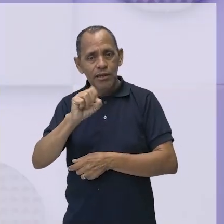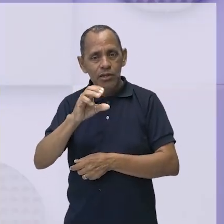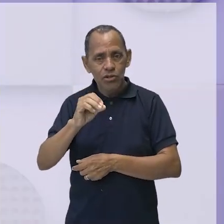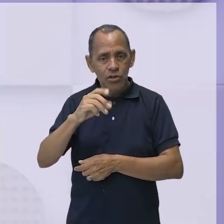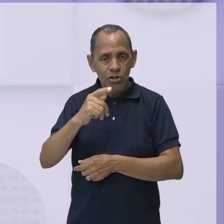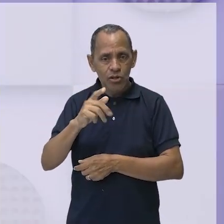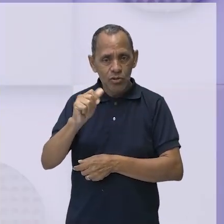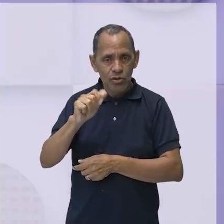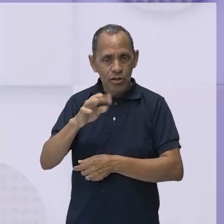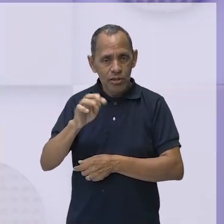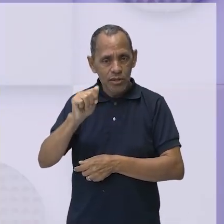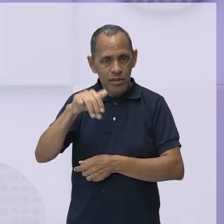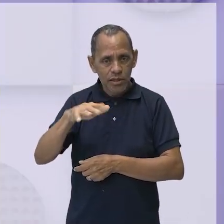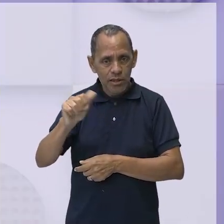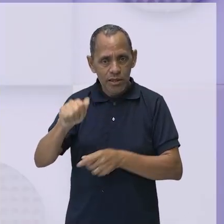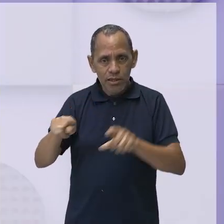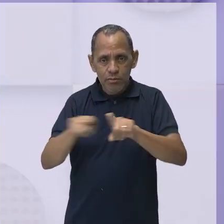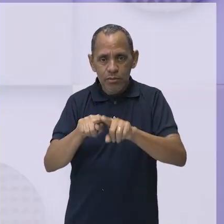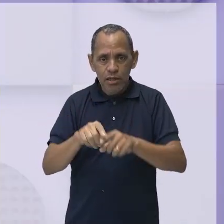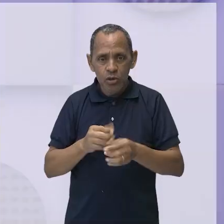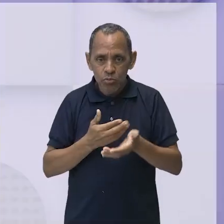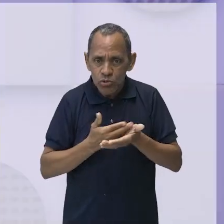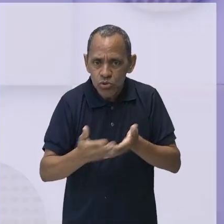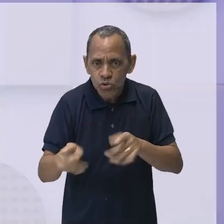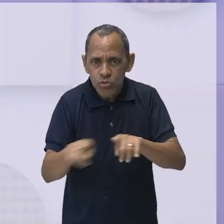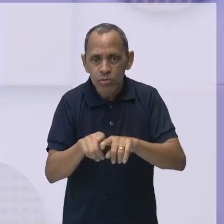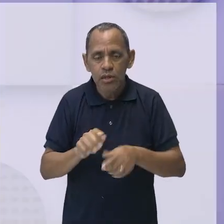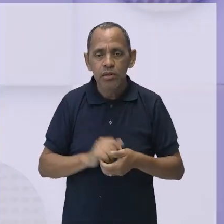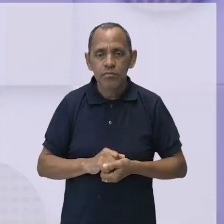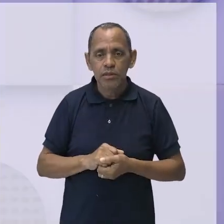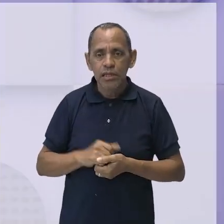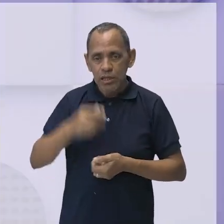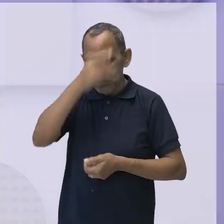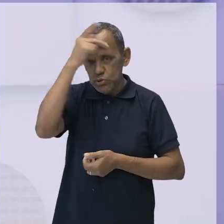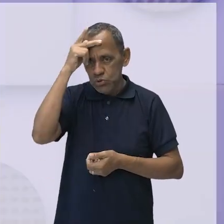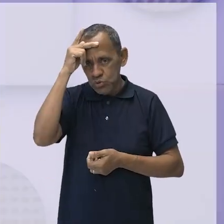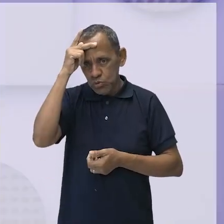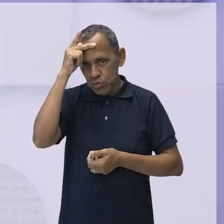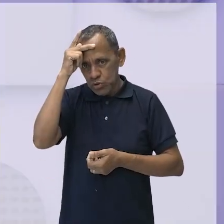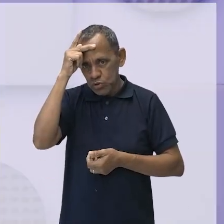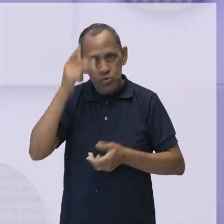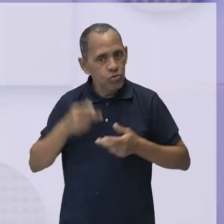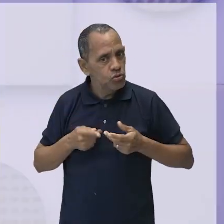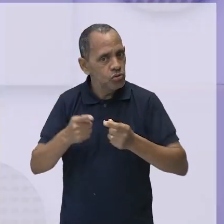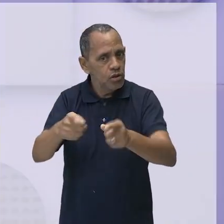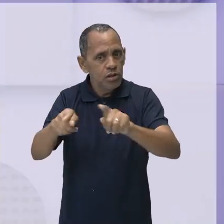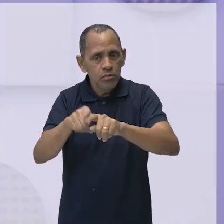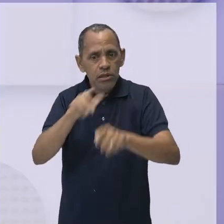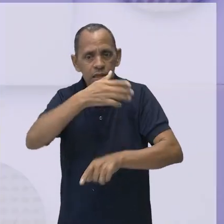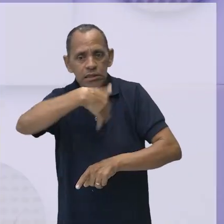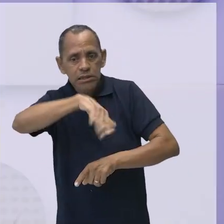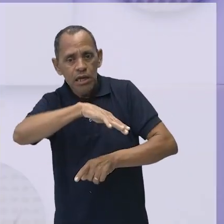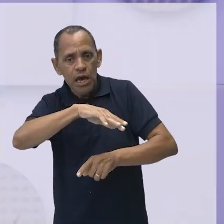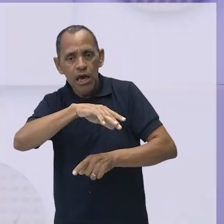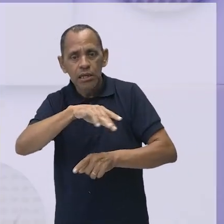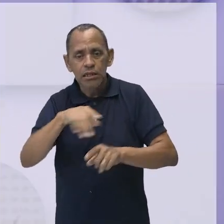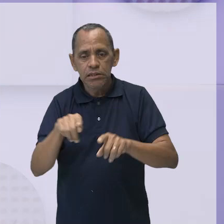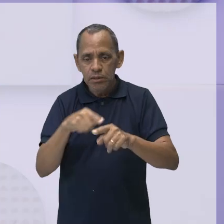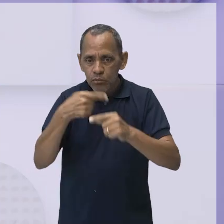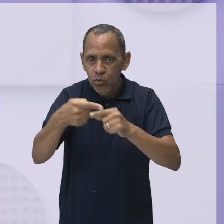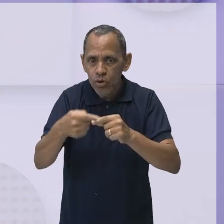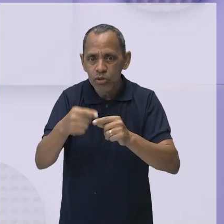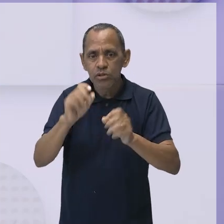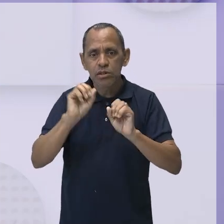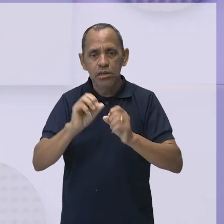Ctrl-V, levaram para o seu âmago da sua teologia cristã, e aí, infelizmente, reproduziram, depois que o cristianismo